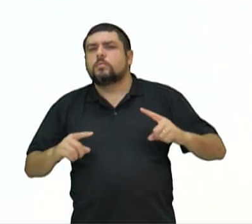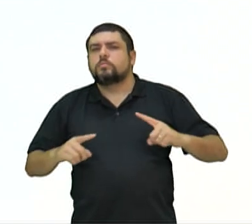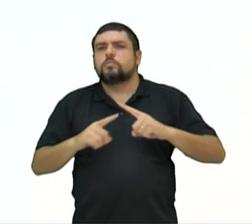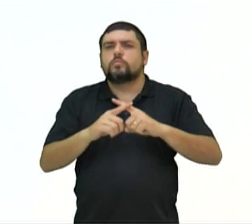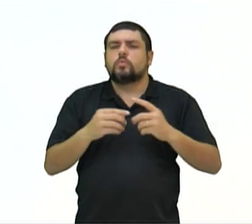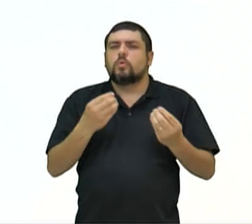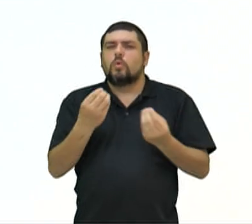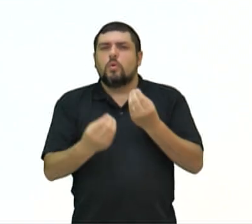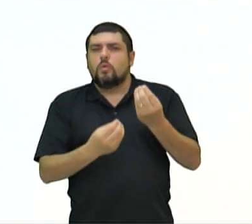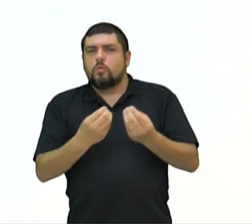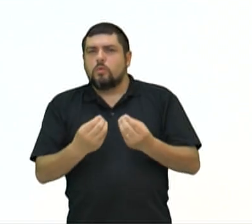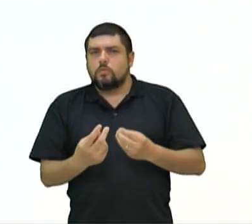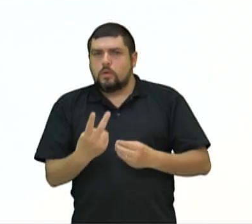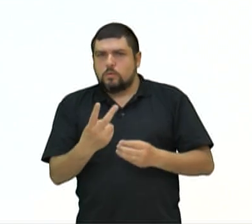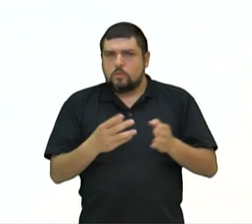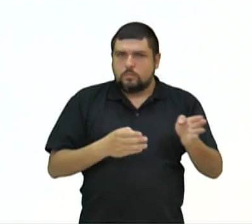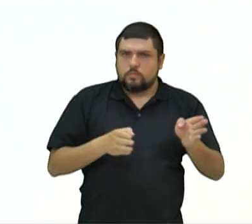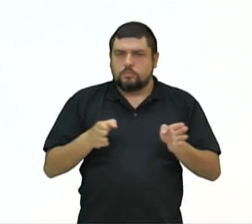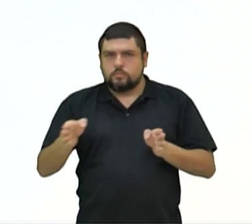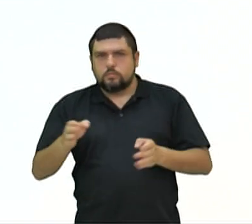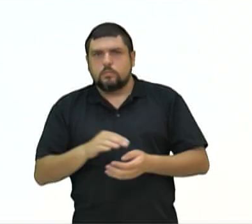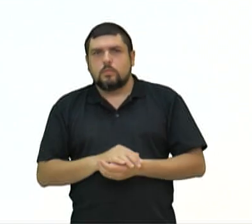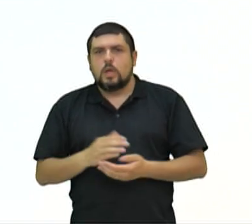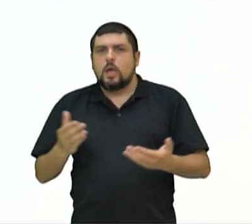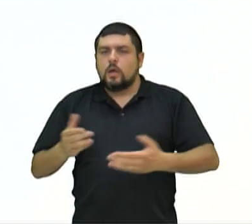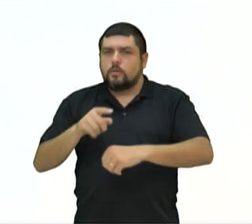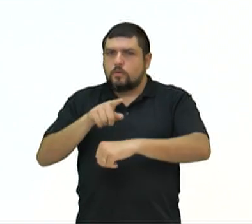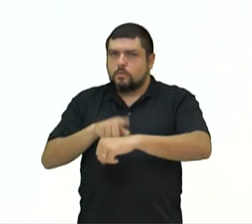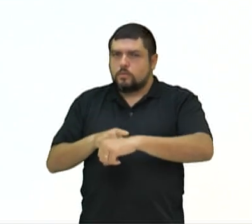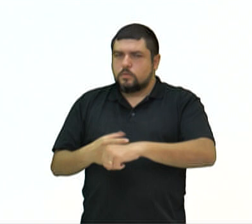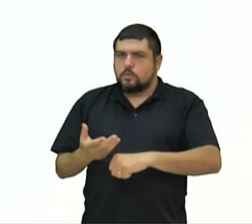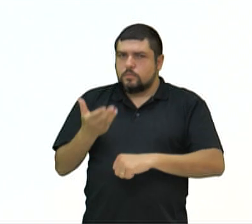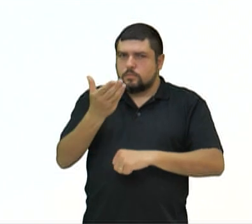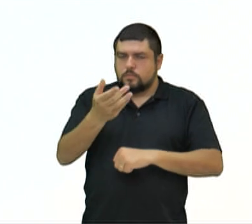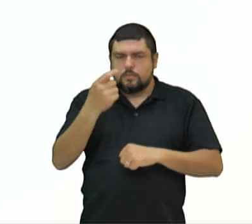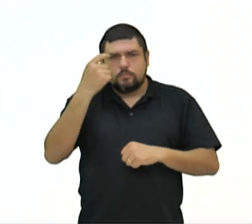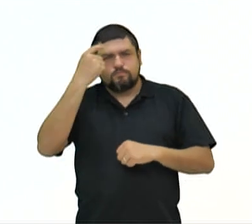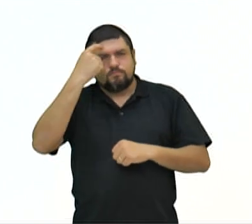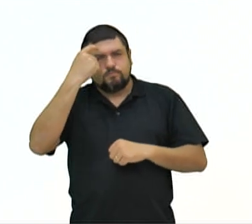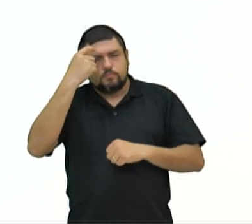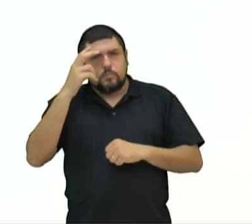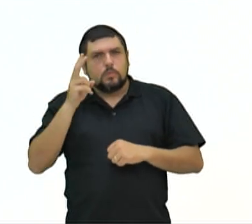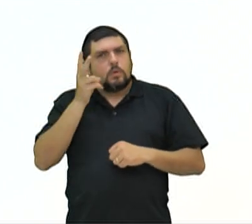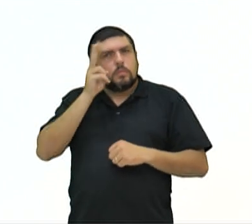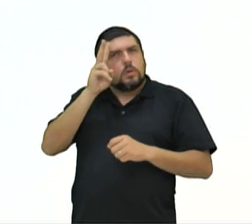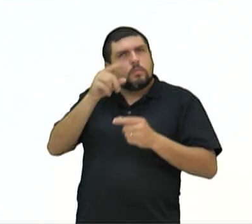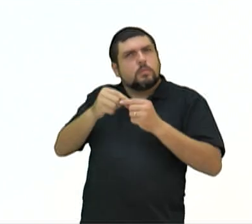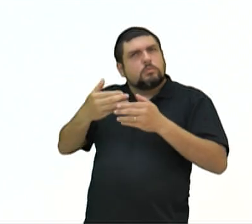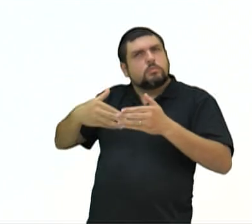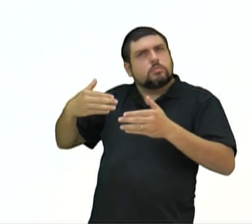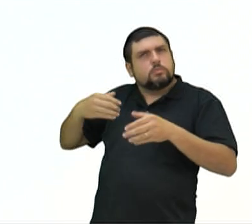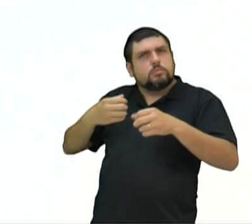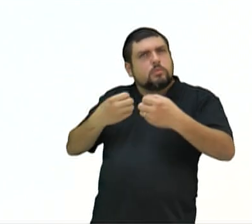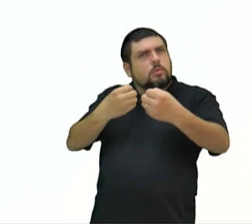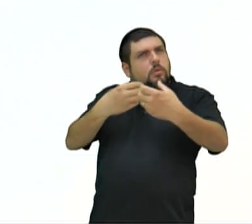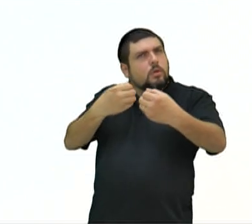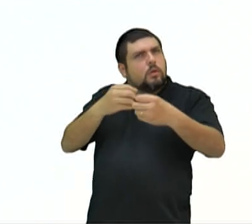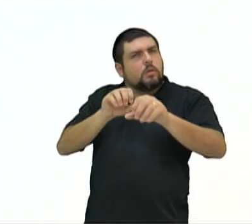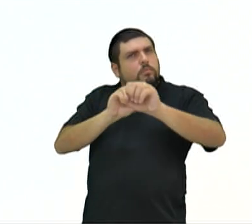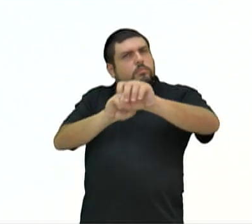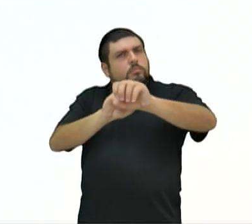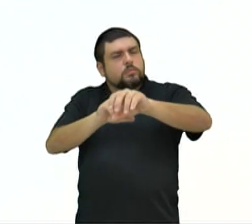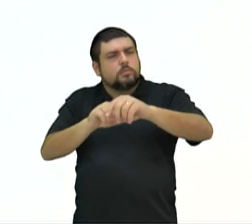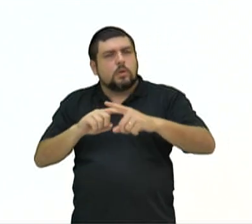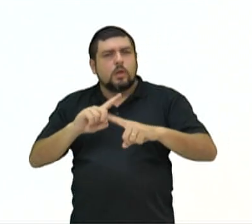disputas. Então, agora vocês vão ter um tempinho para pensar, para lembrar o que a gente falou e logo